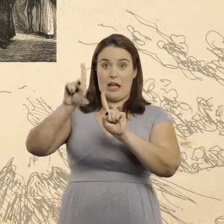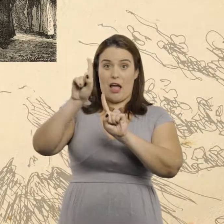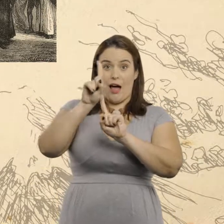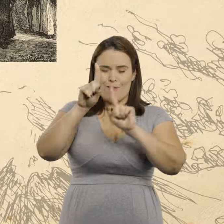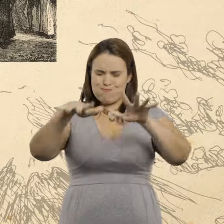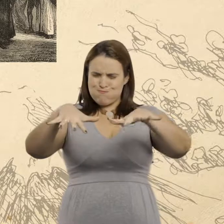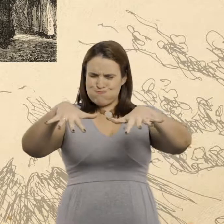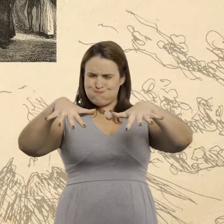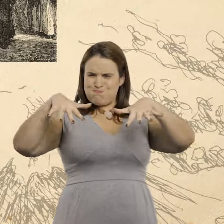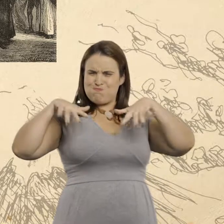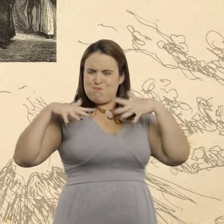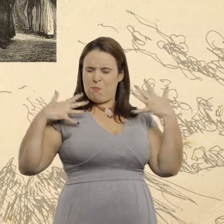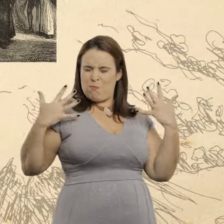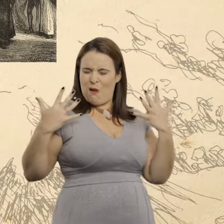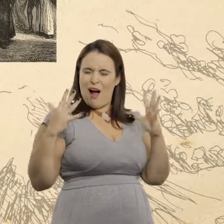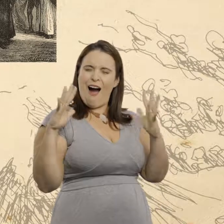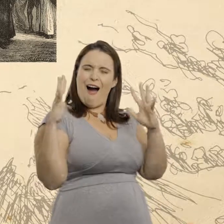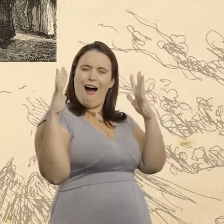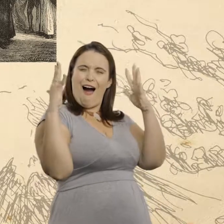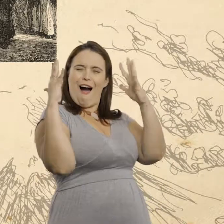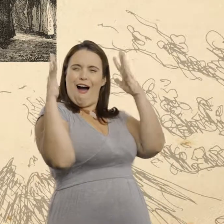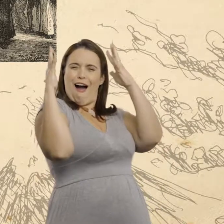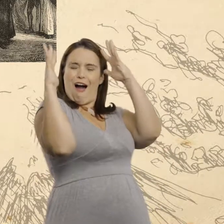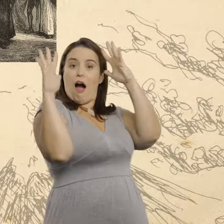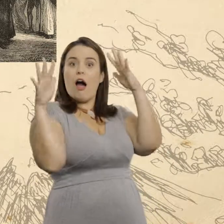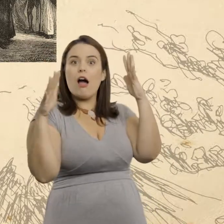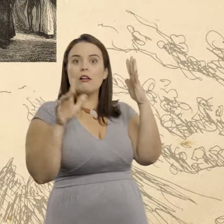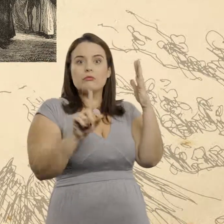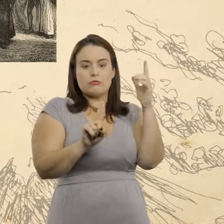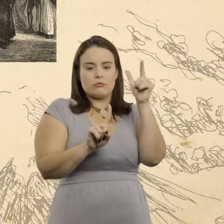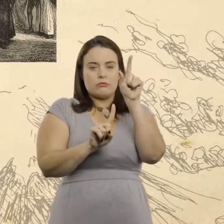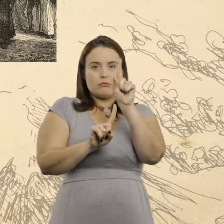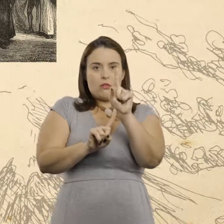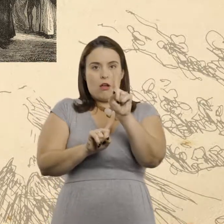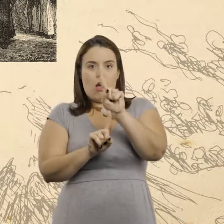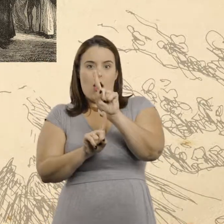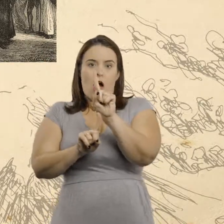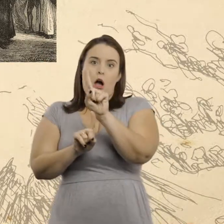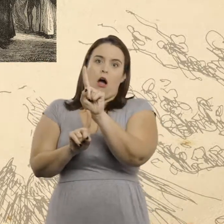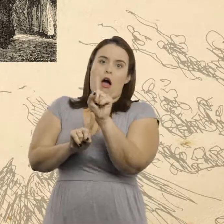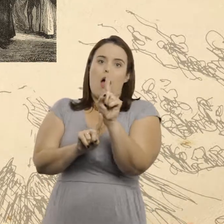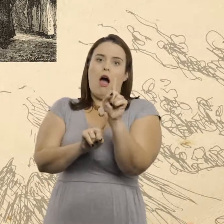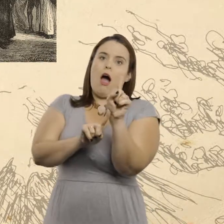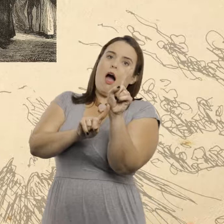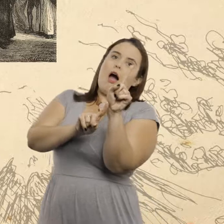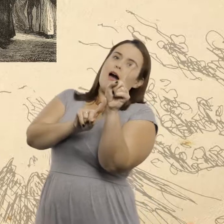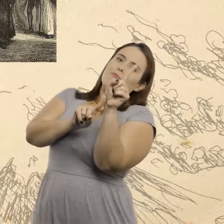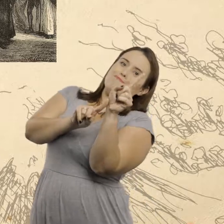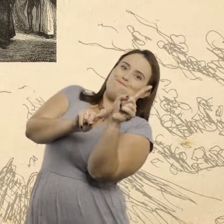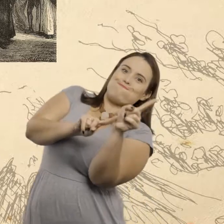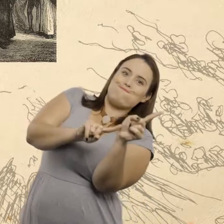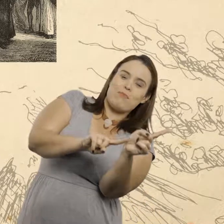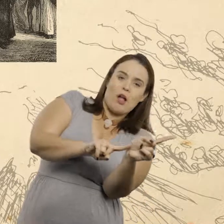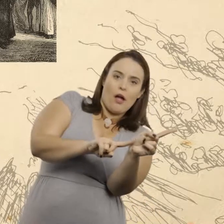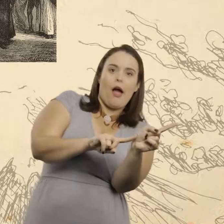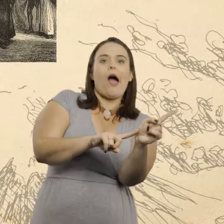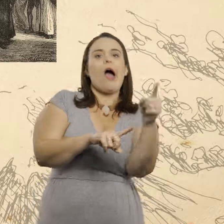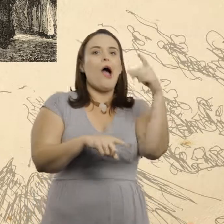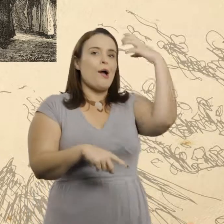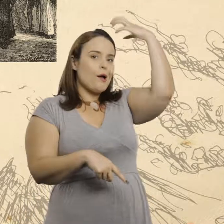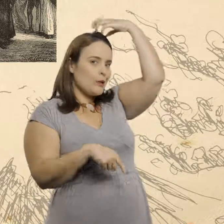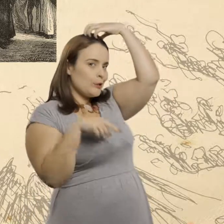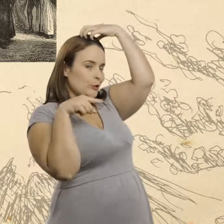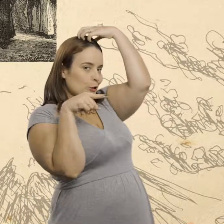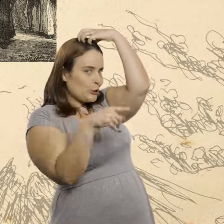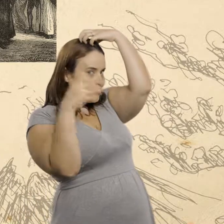A plateia aplaudiu muito. De repente, a pirâmide perdeu o equilíbrio e todos caíram no chão. Foi